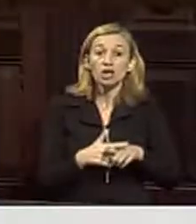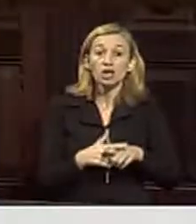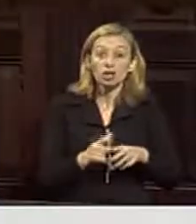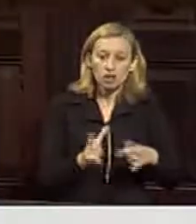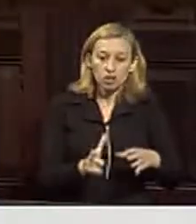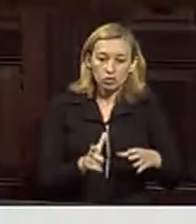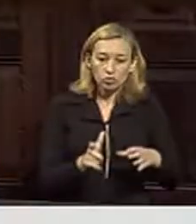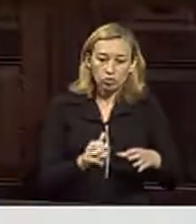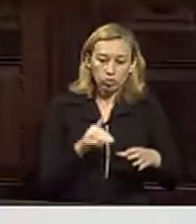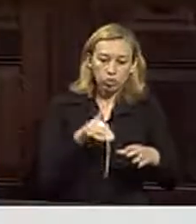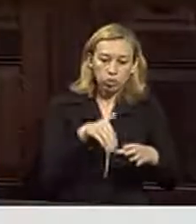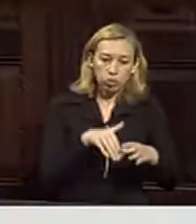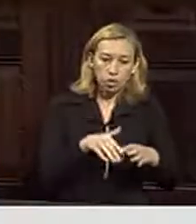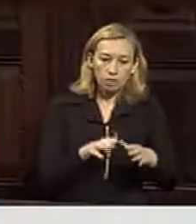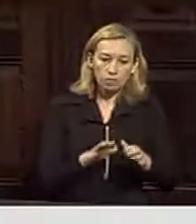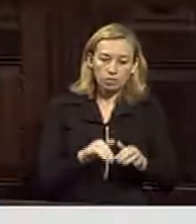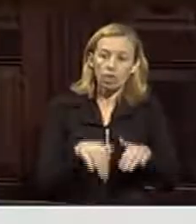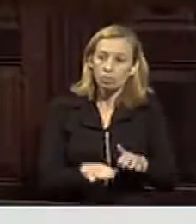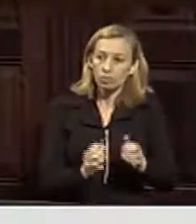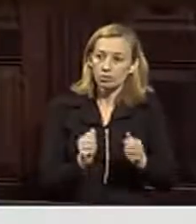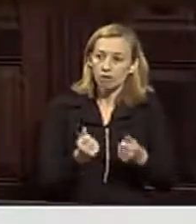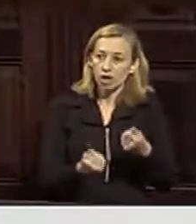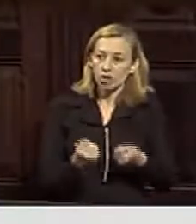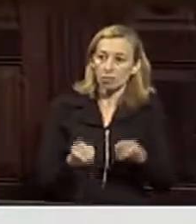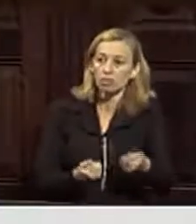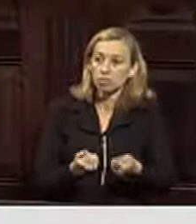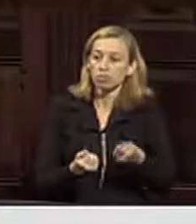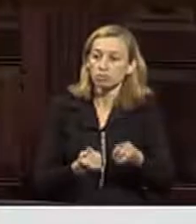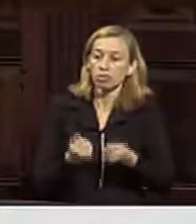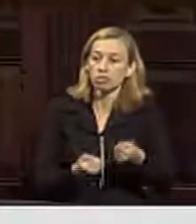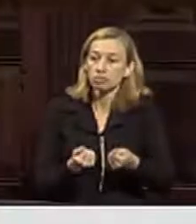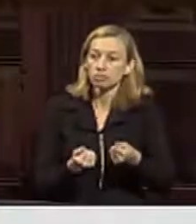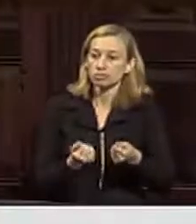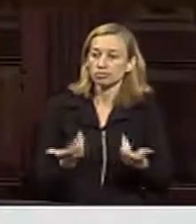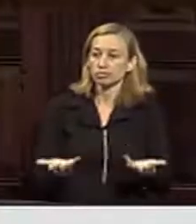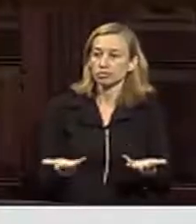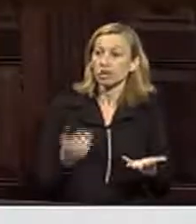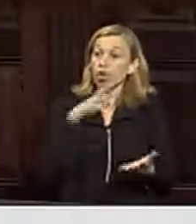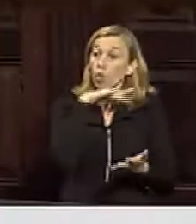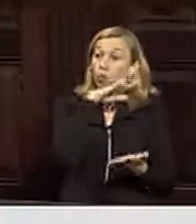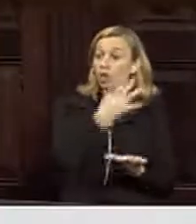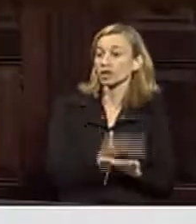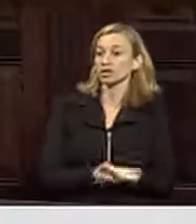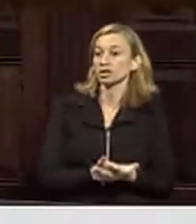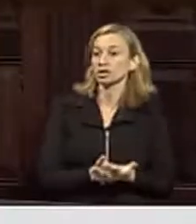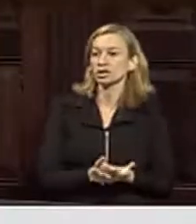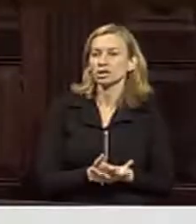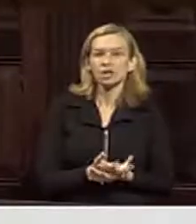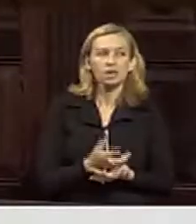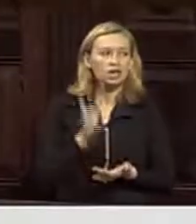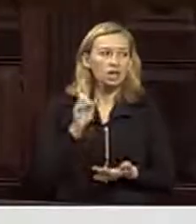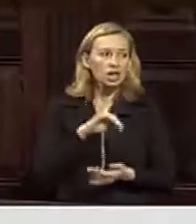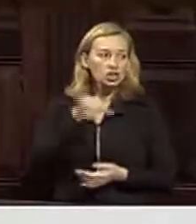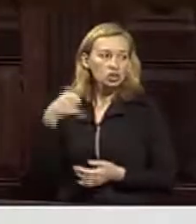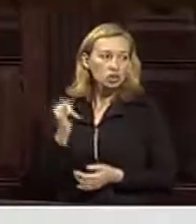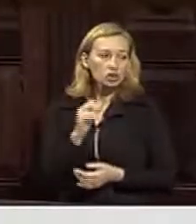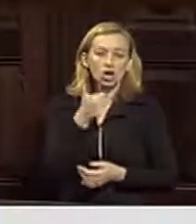do asfalto é impossível de você transitar. A RJ-158, Taucara